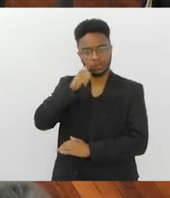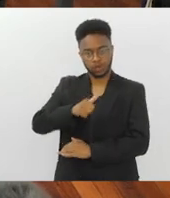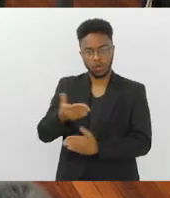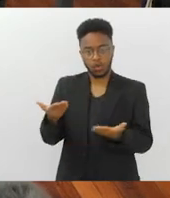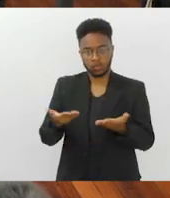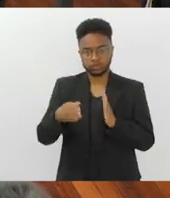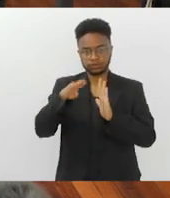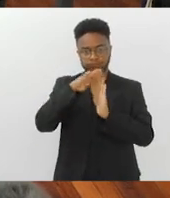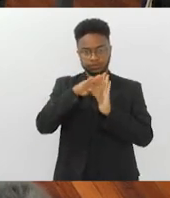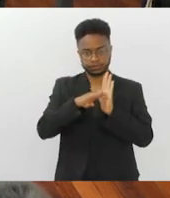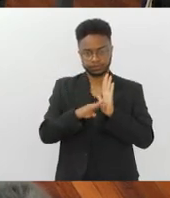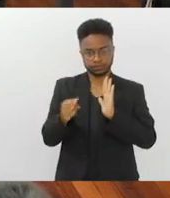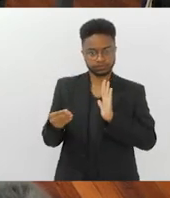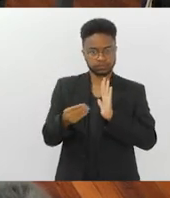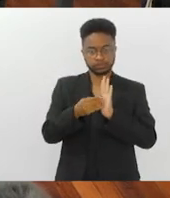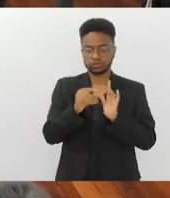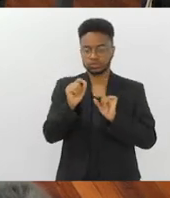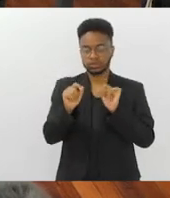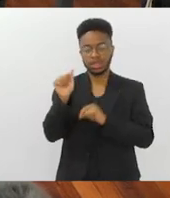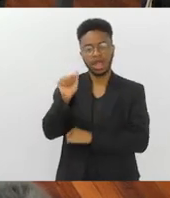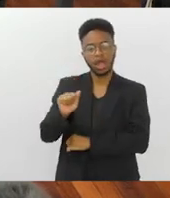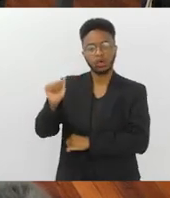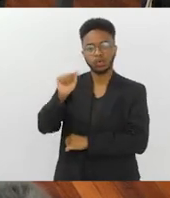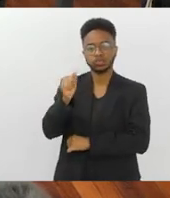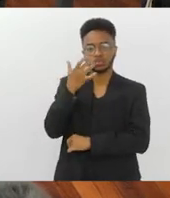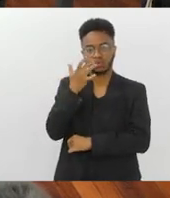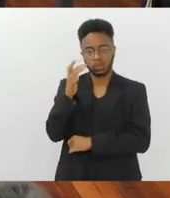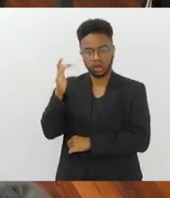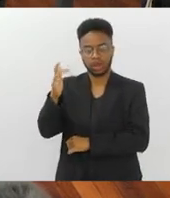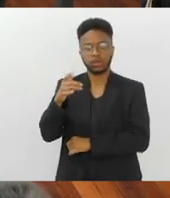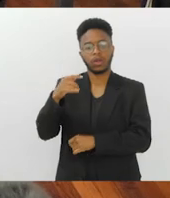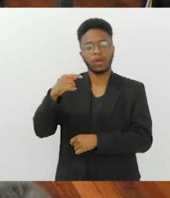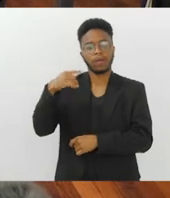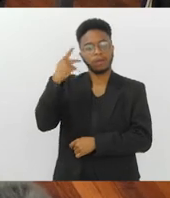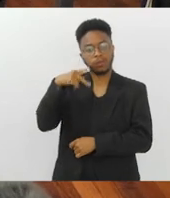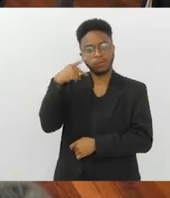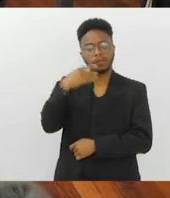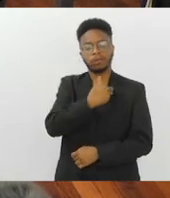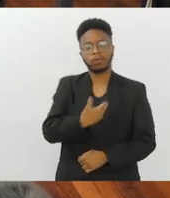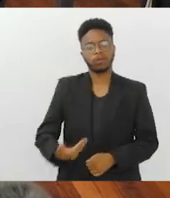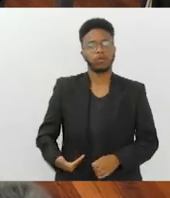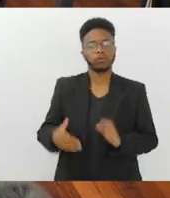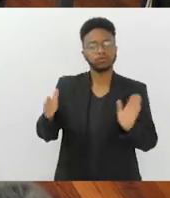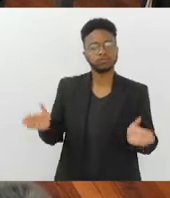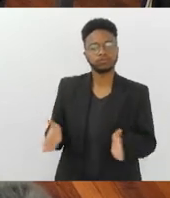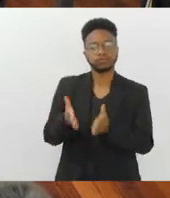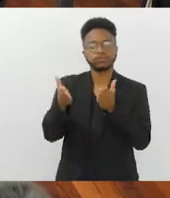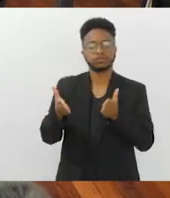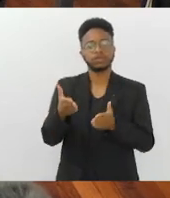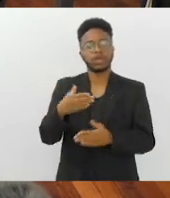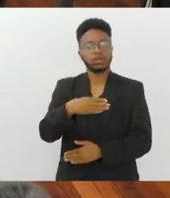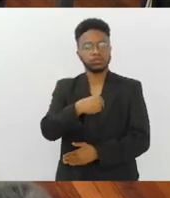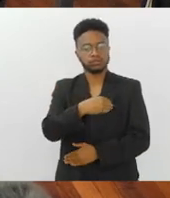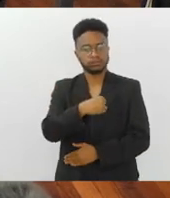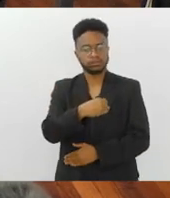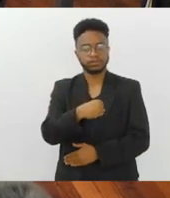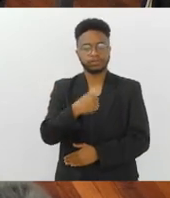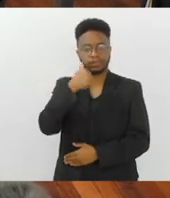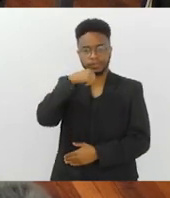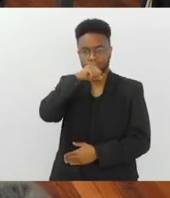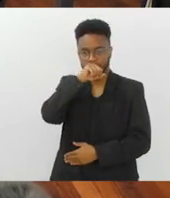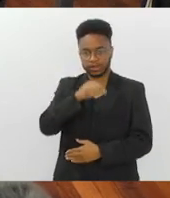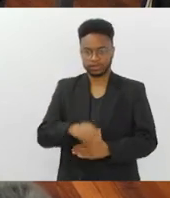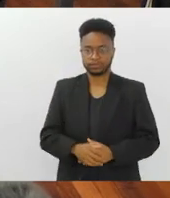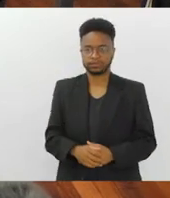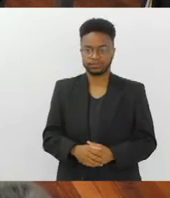traz aqui hoje é o Agosto Dourado, políticas públicas de incentivo ao aleitamento materno.